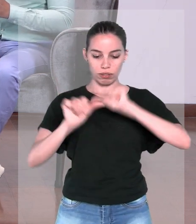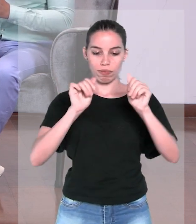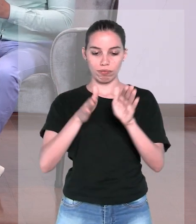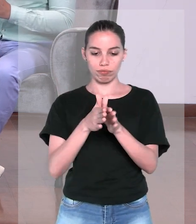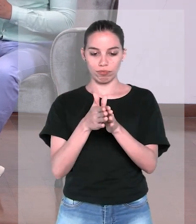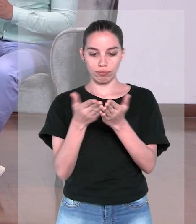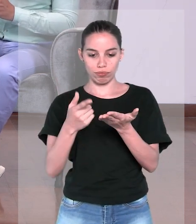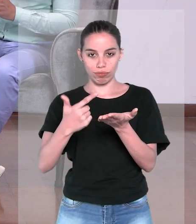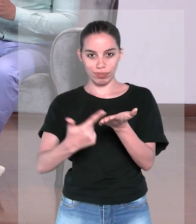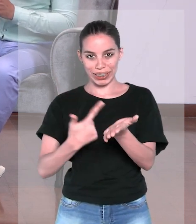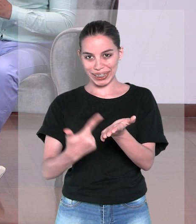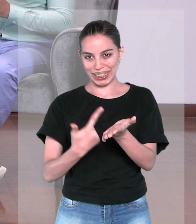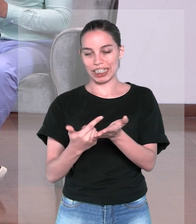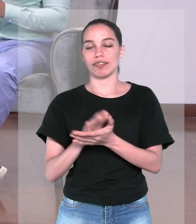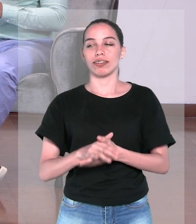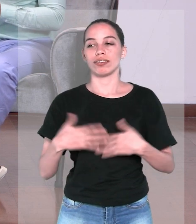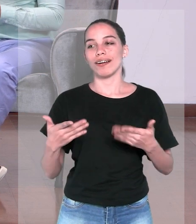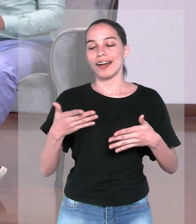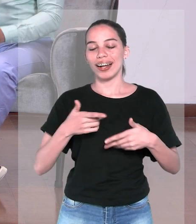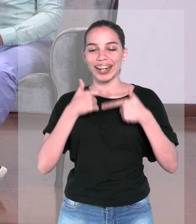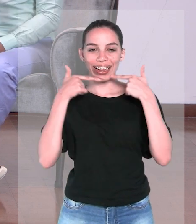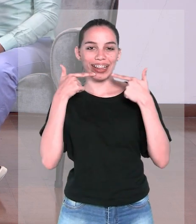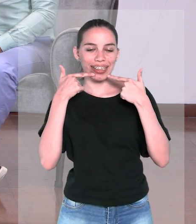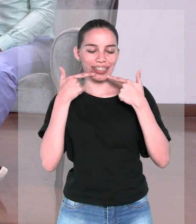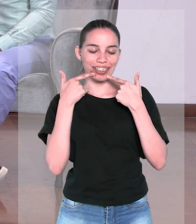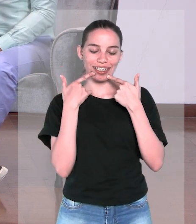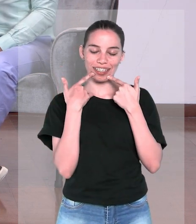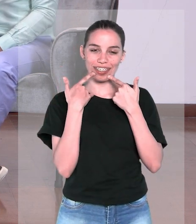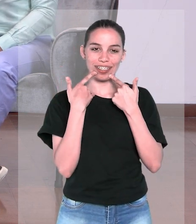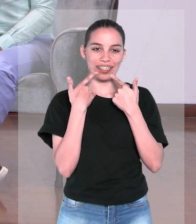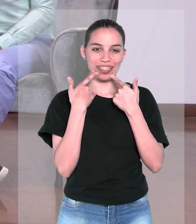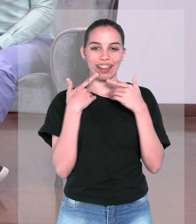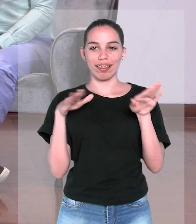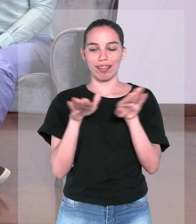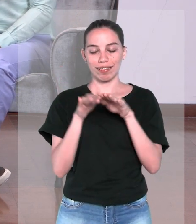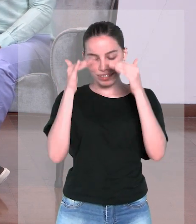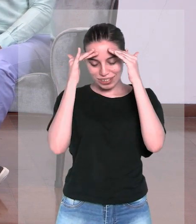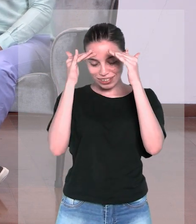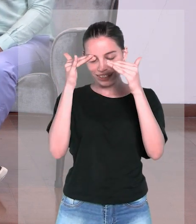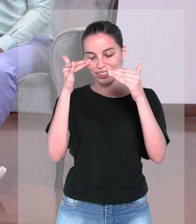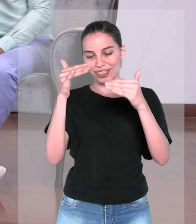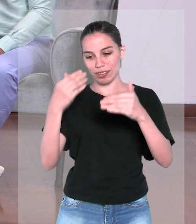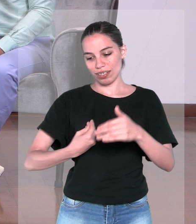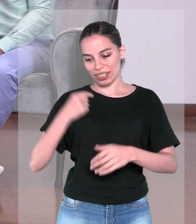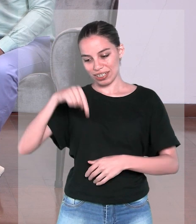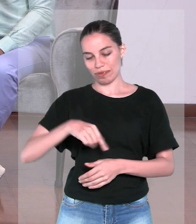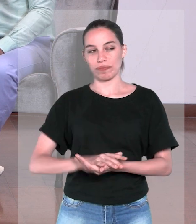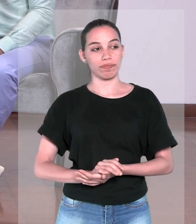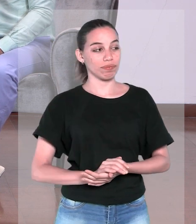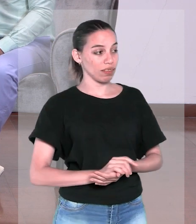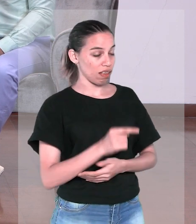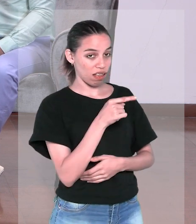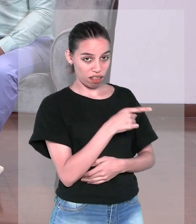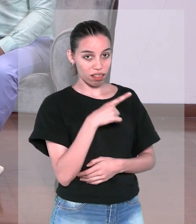trajetória engraçada no Sempre um Papo, porque normalmente os autores, as editoras, a própria imprensa pauta o projeto, né? Mas o Hugo